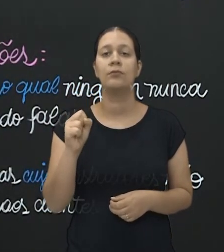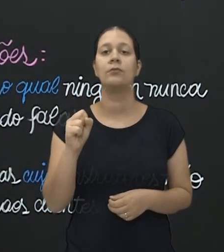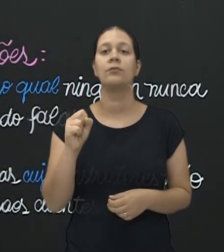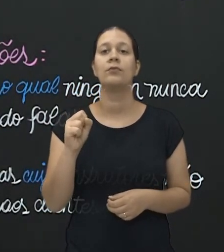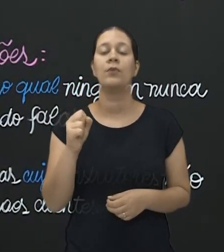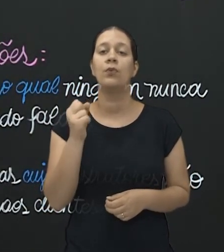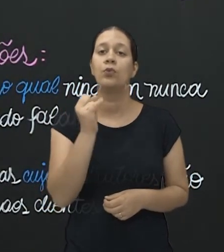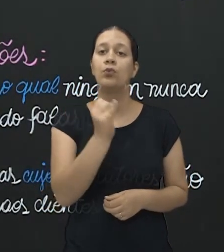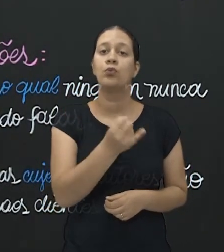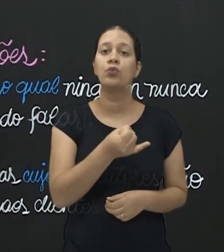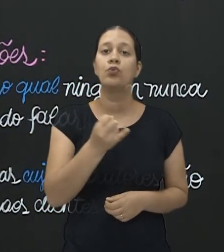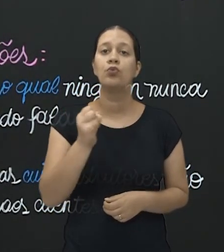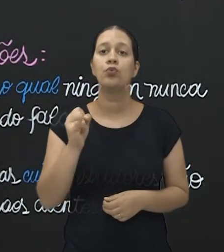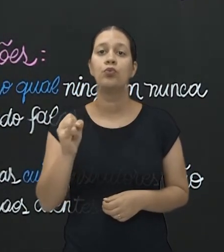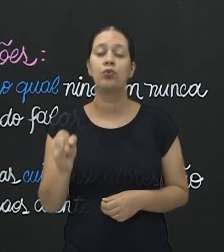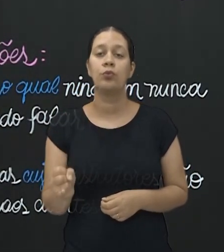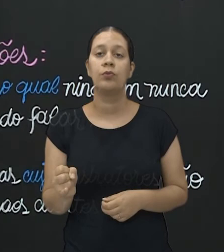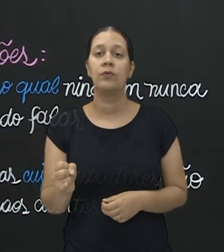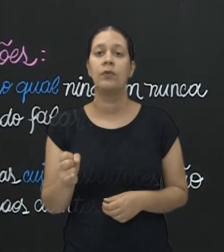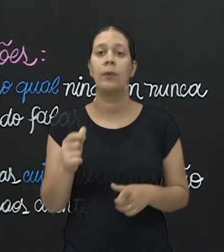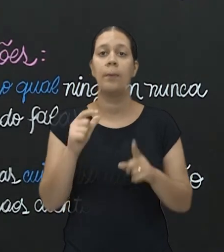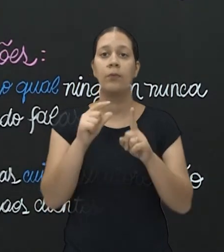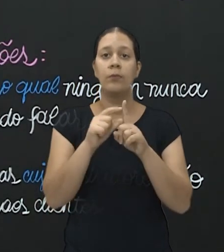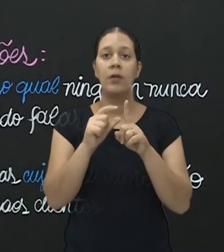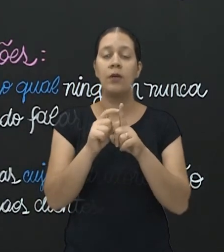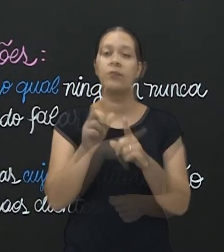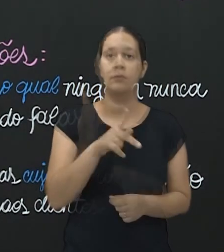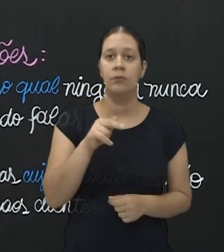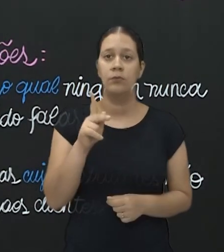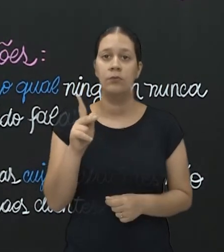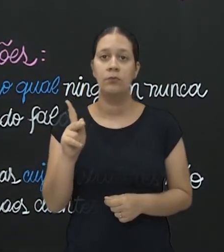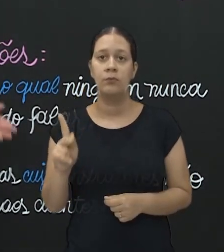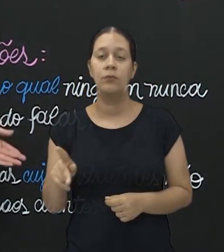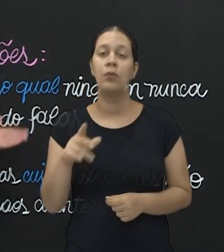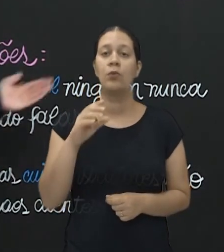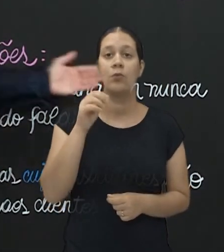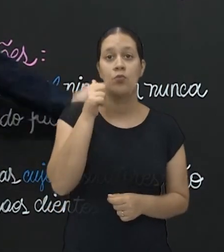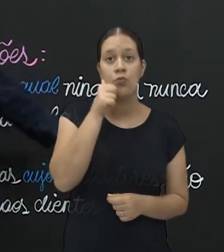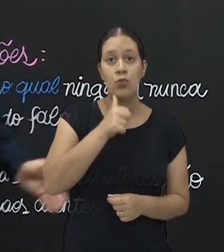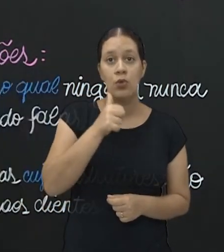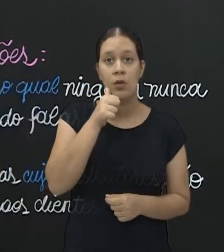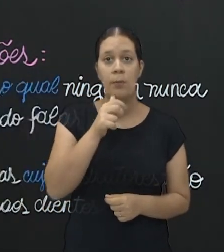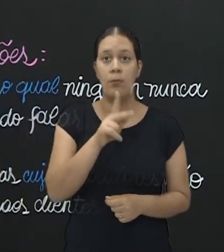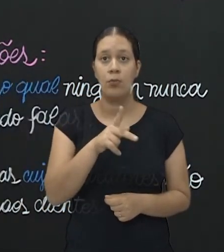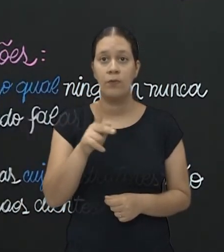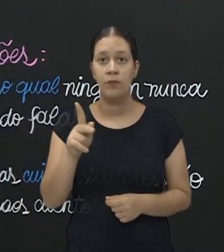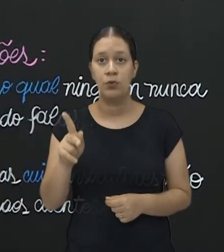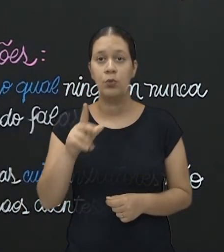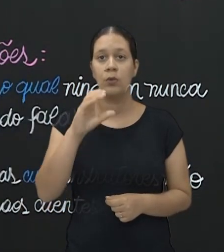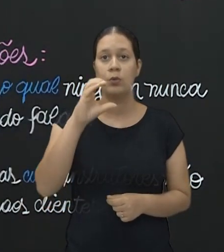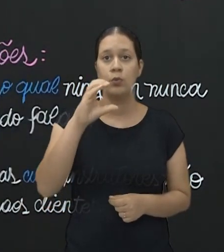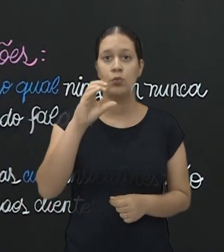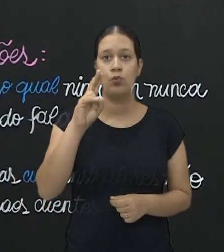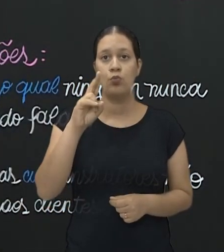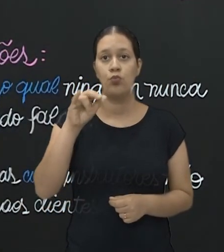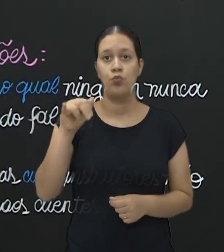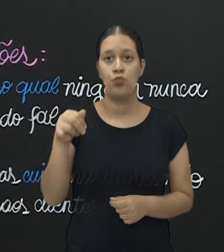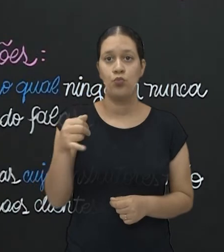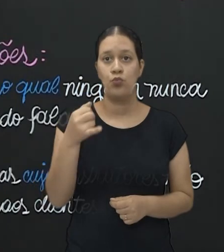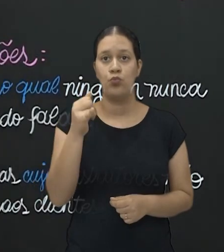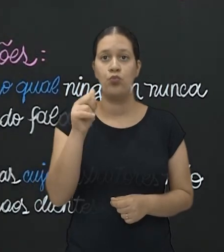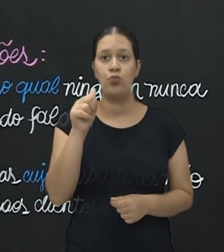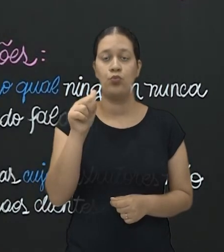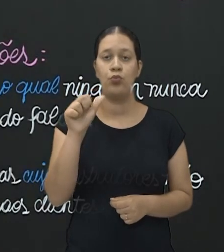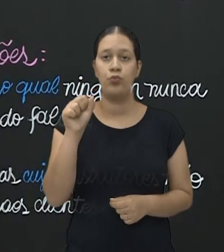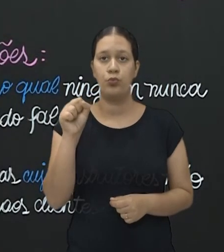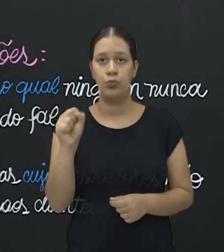cujos instrutores. Se fosse a palavra professoras, teria que ser cujas professoras. Haveria uma variação